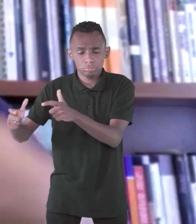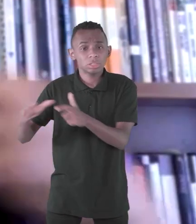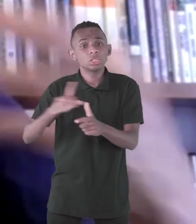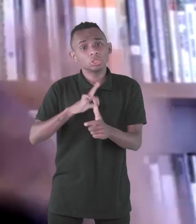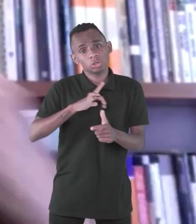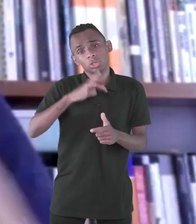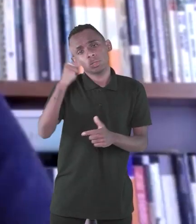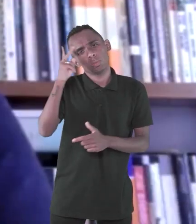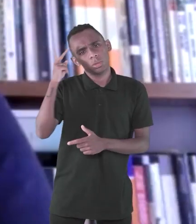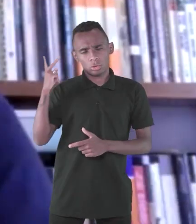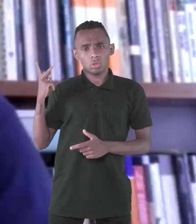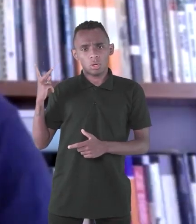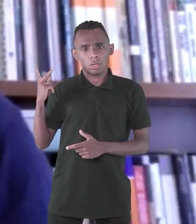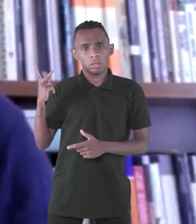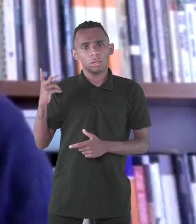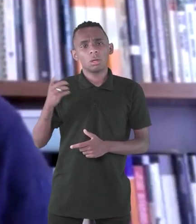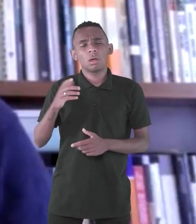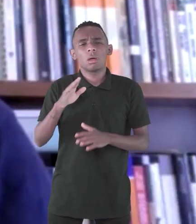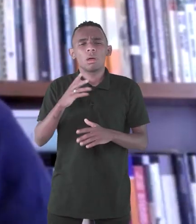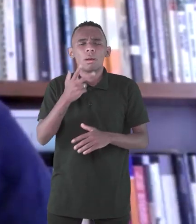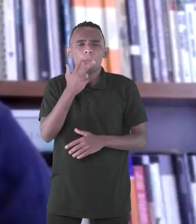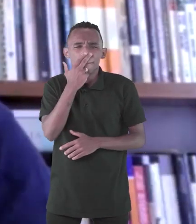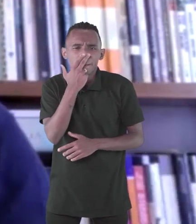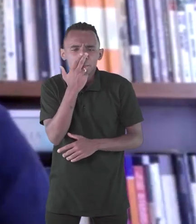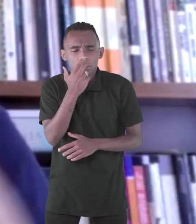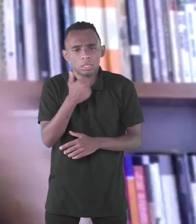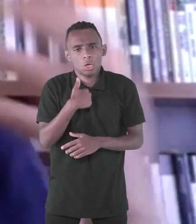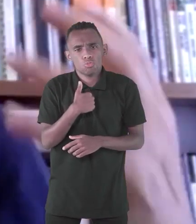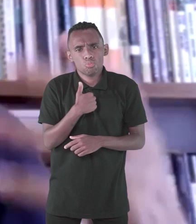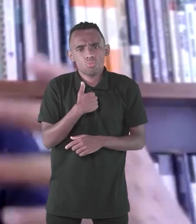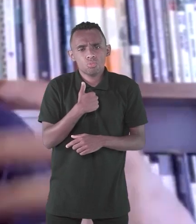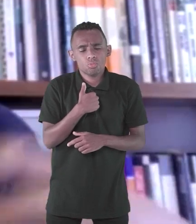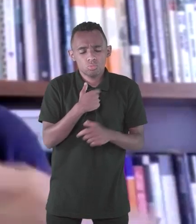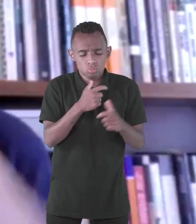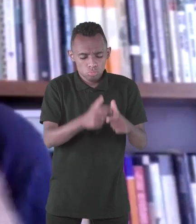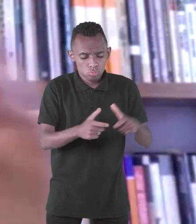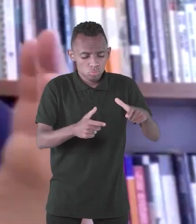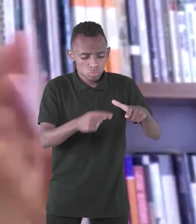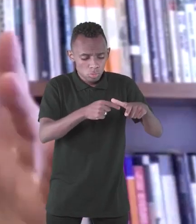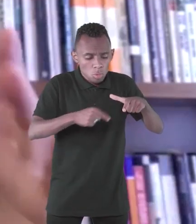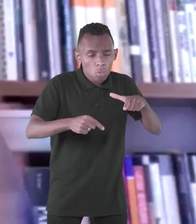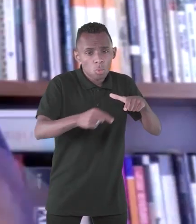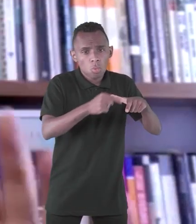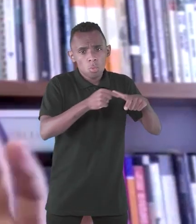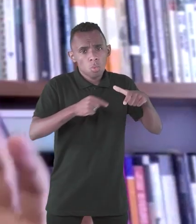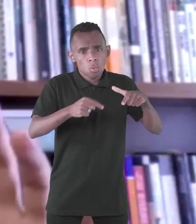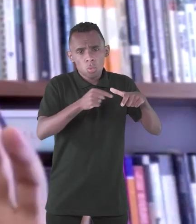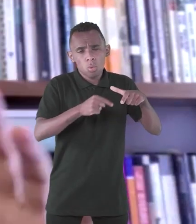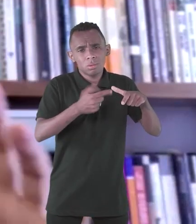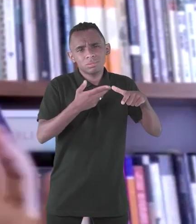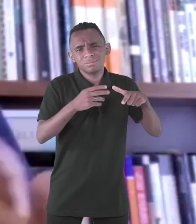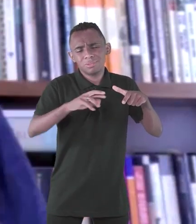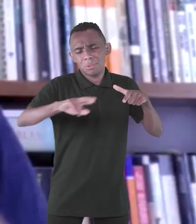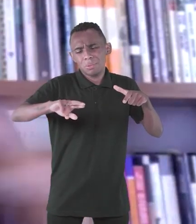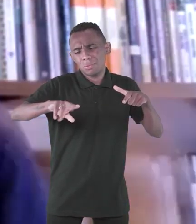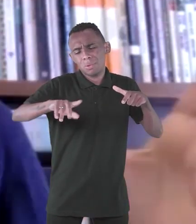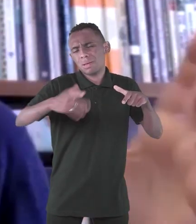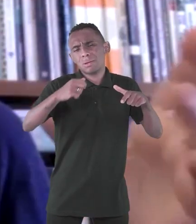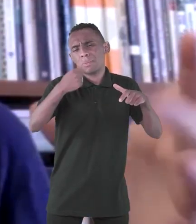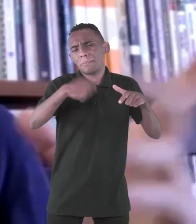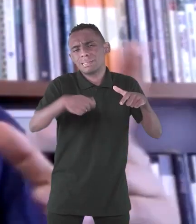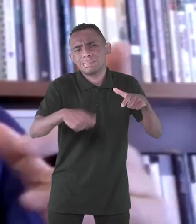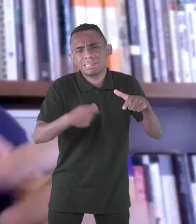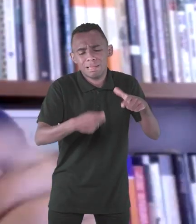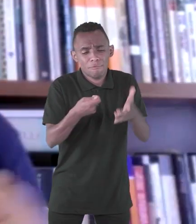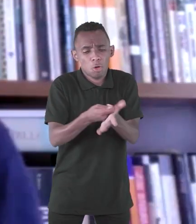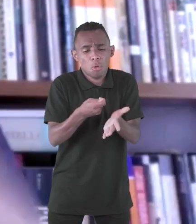Então, era como se eu tivesse, ao abrir um disco, e não precisava ser brasileiro, se eu abria um disco dos Beatles,